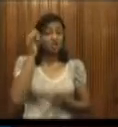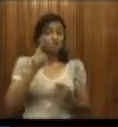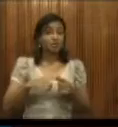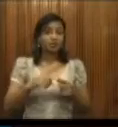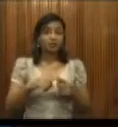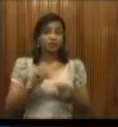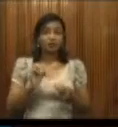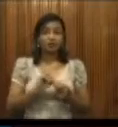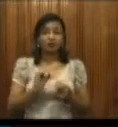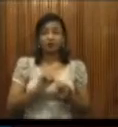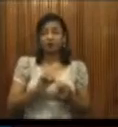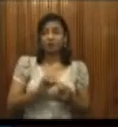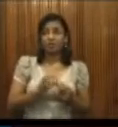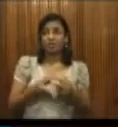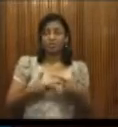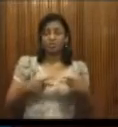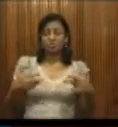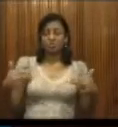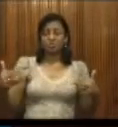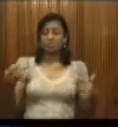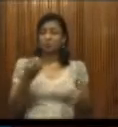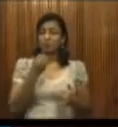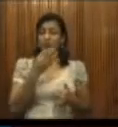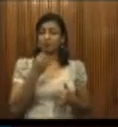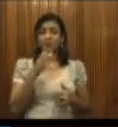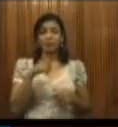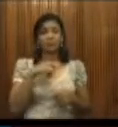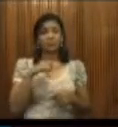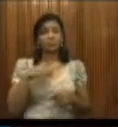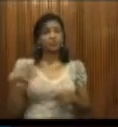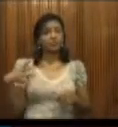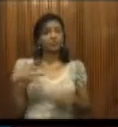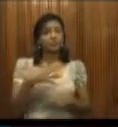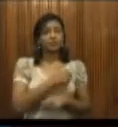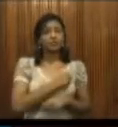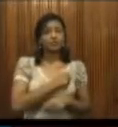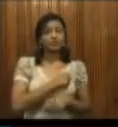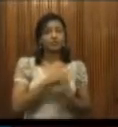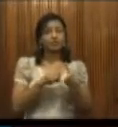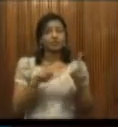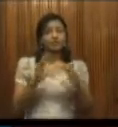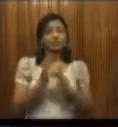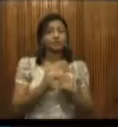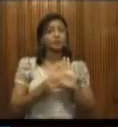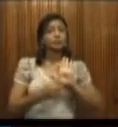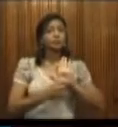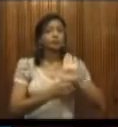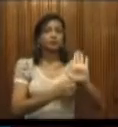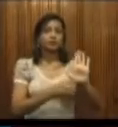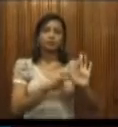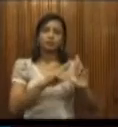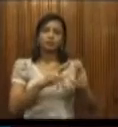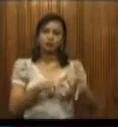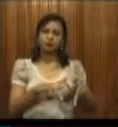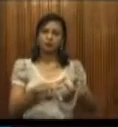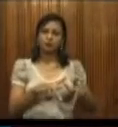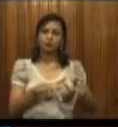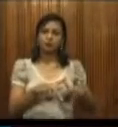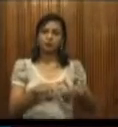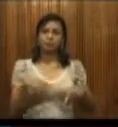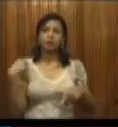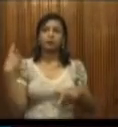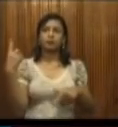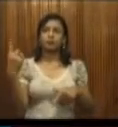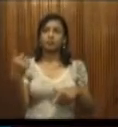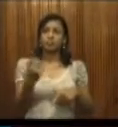salvas. E Jesus Cristo vai confrontar aquele homem para que aquele homem entenda que se dependesse dele, ele jamais seria salvo.